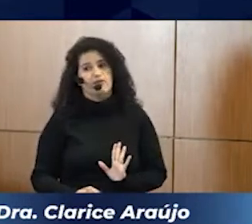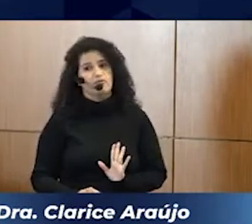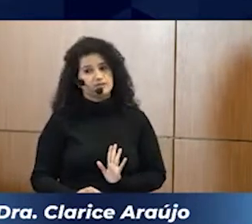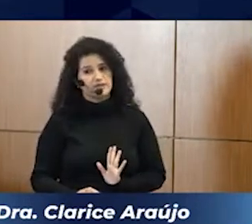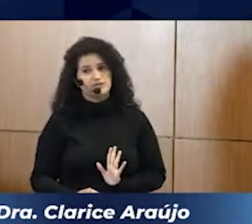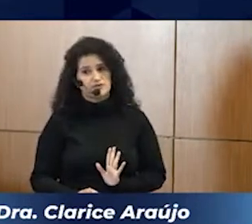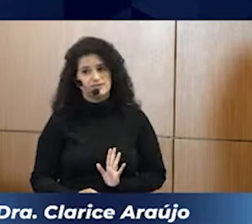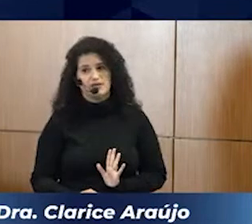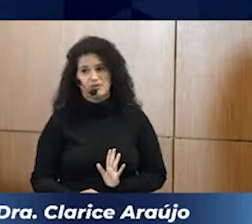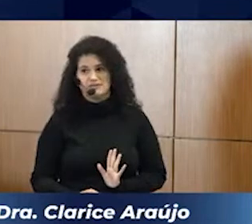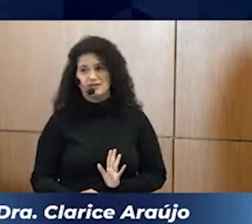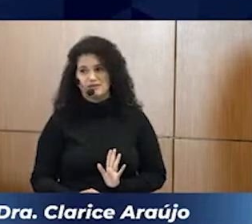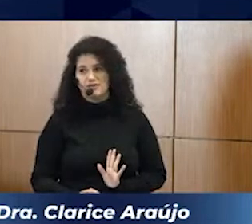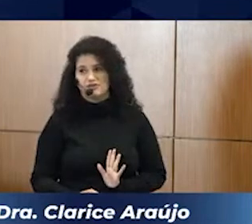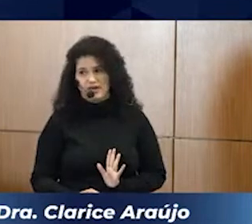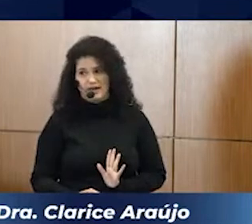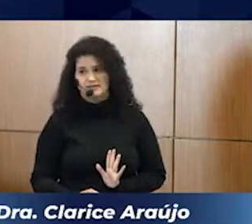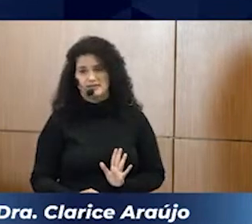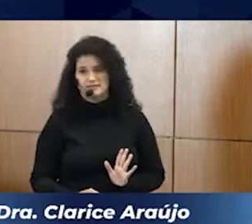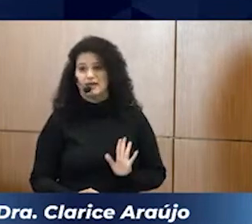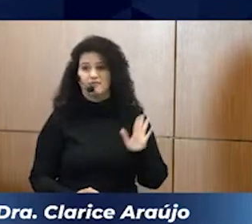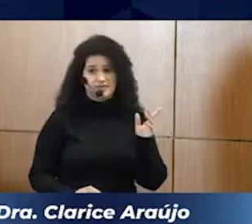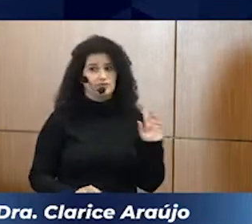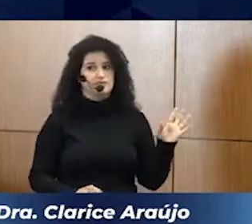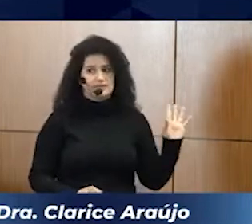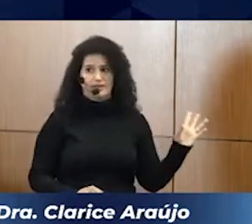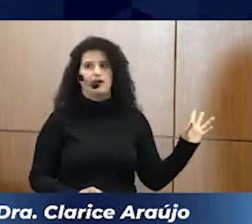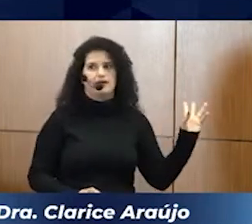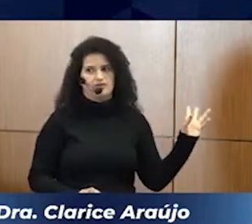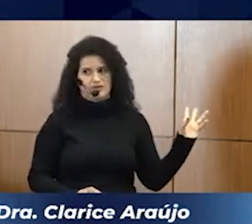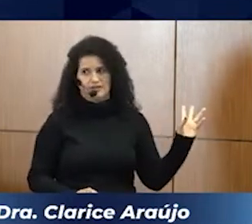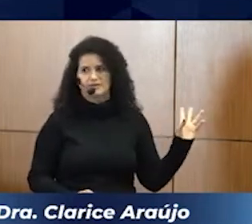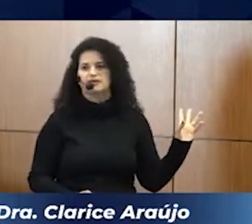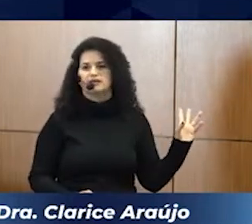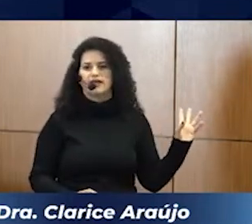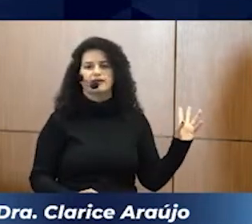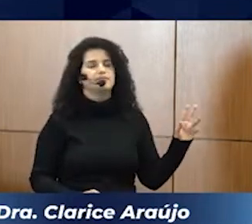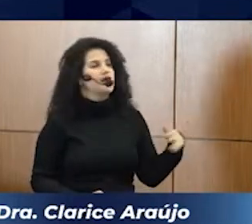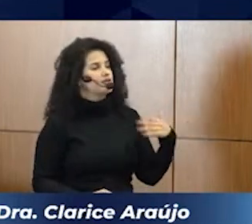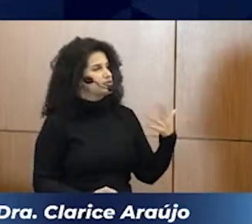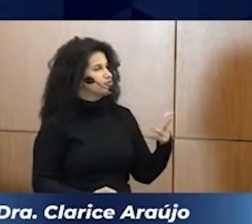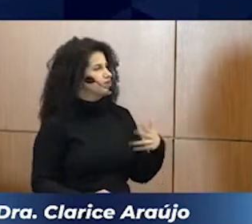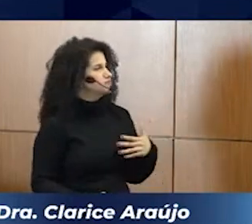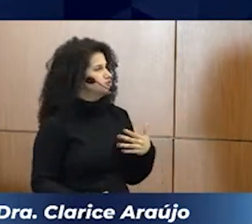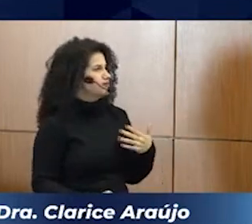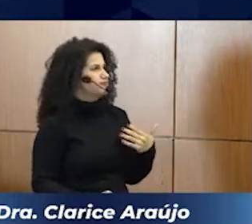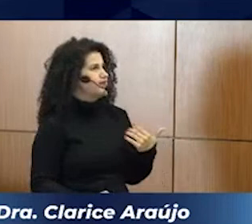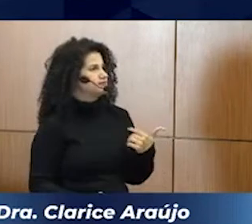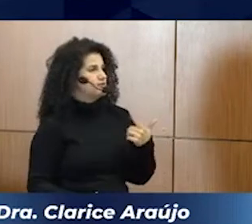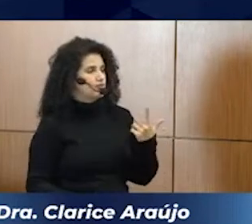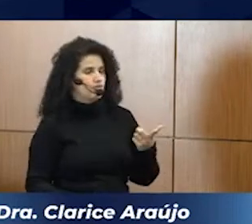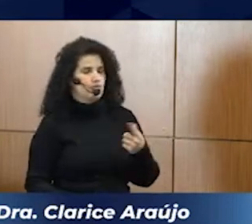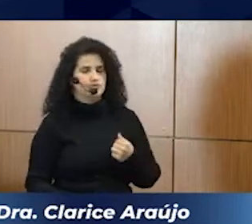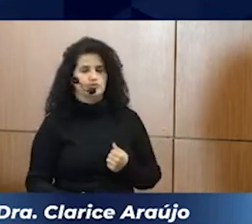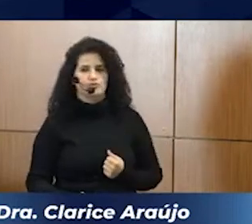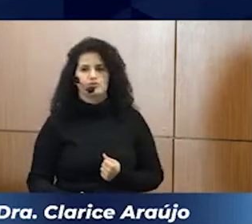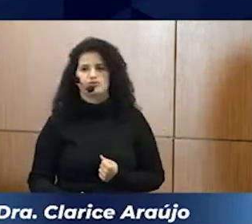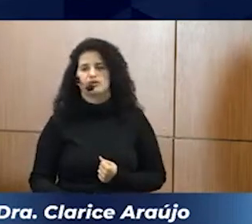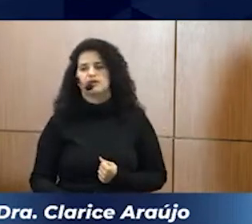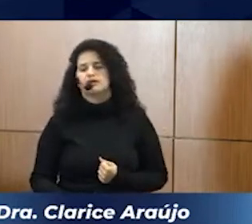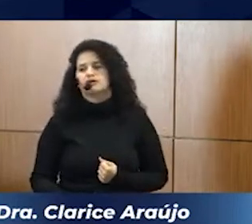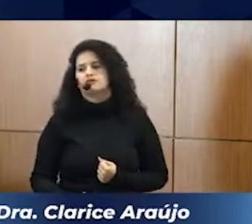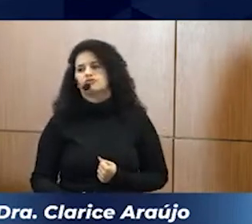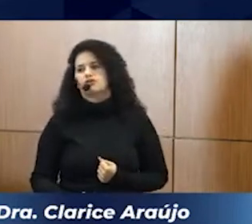talvez tenha algumas questões aí para serem investigadas nessa revisão sistemática. Né? A gente mesmo já fez, eu com outro